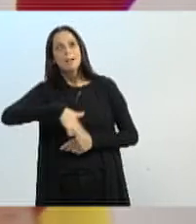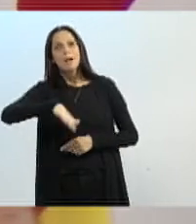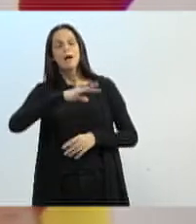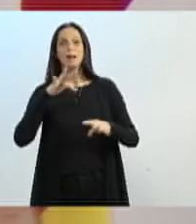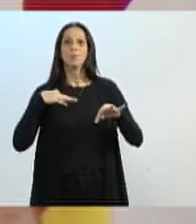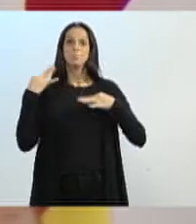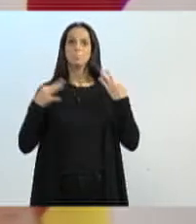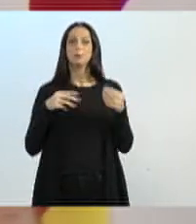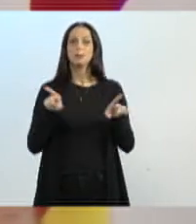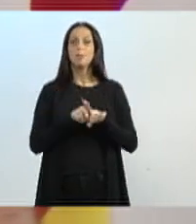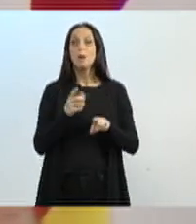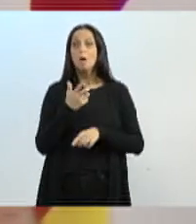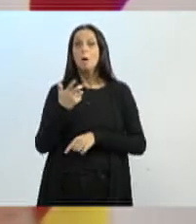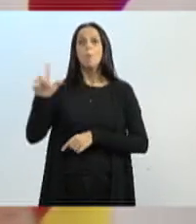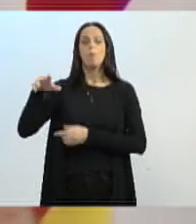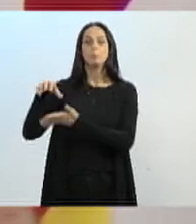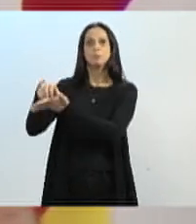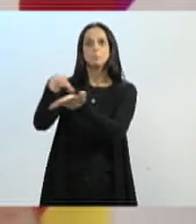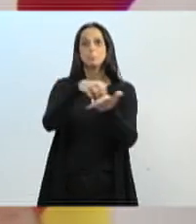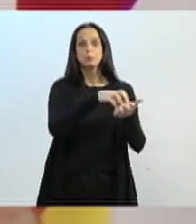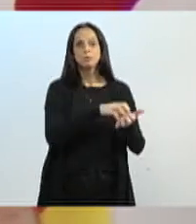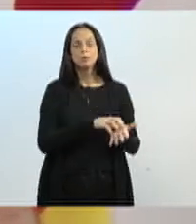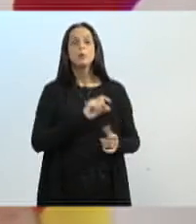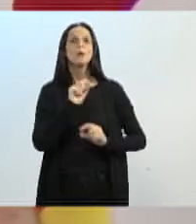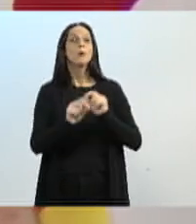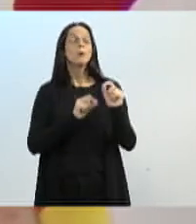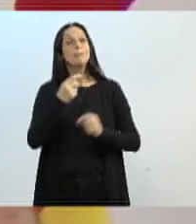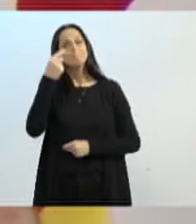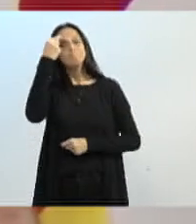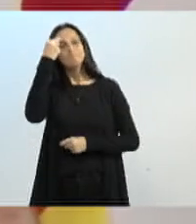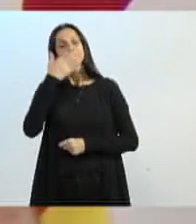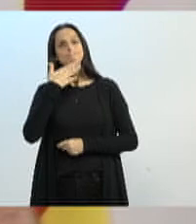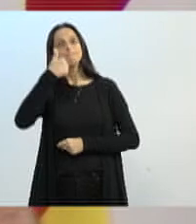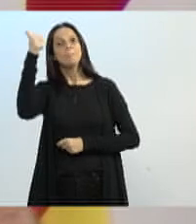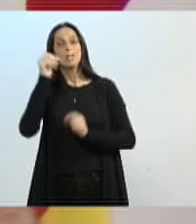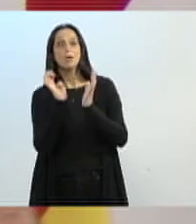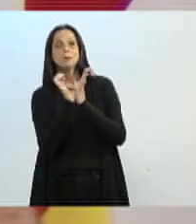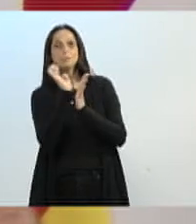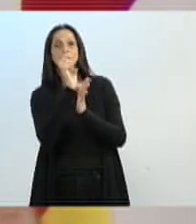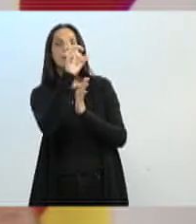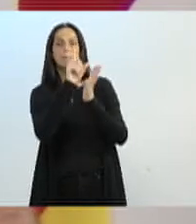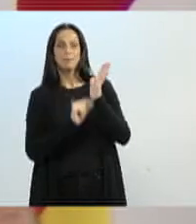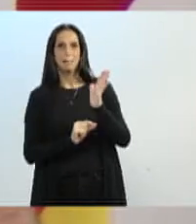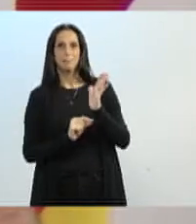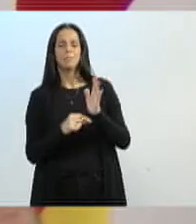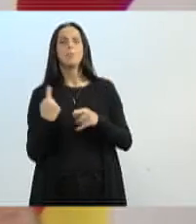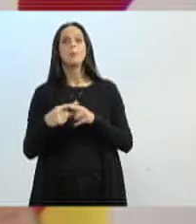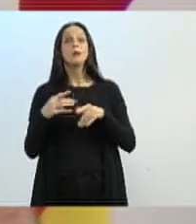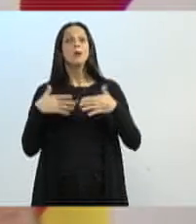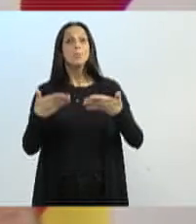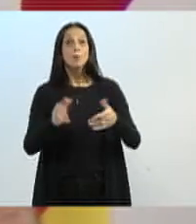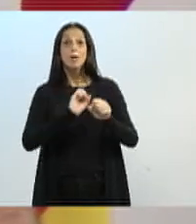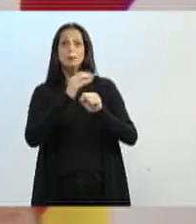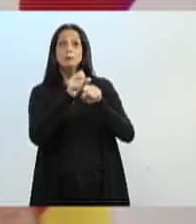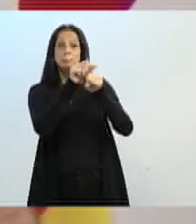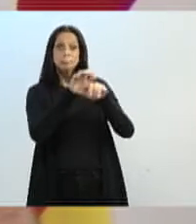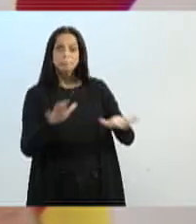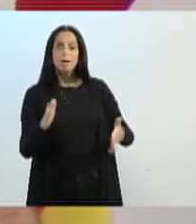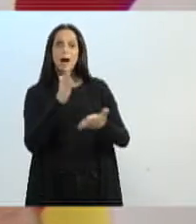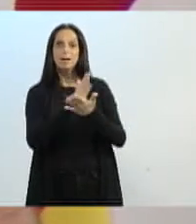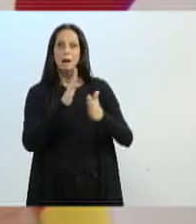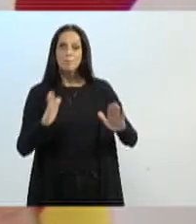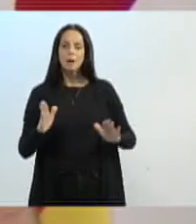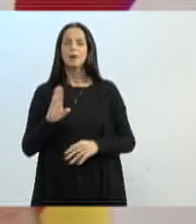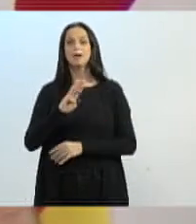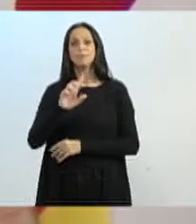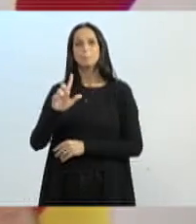para todos os outros setores, é a eliminação de entraves, para que, quando o fim dessa pandemia chegar, possa se prosperar em Blumenau.